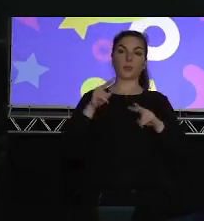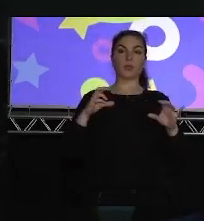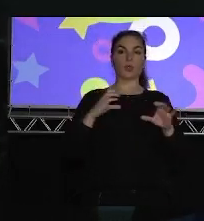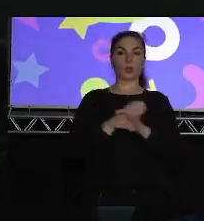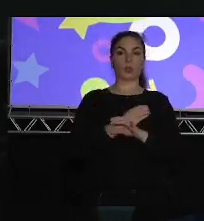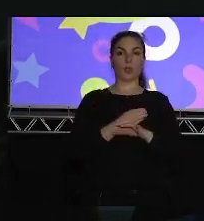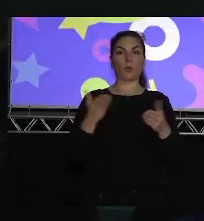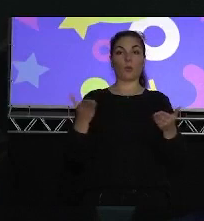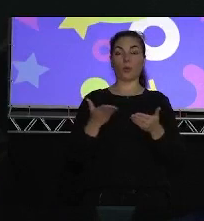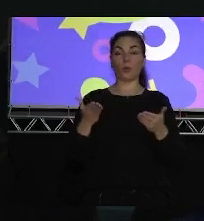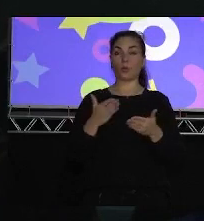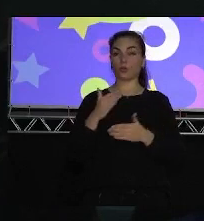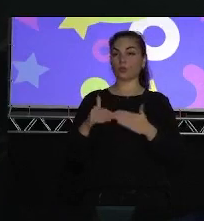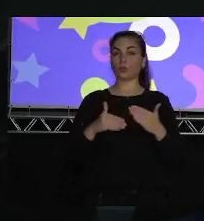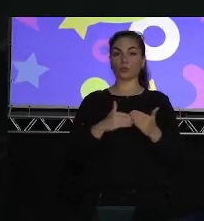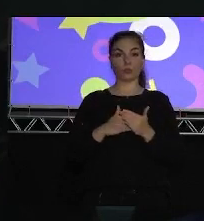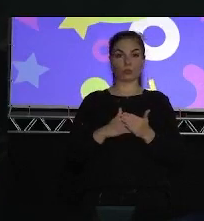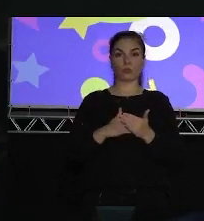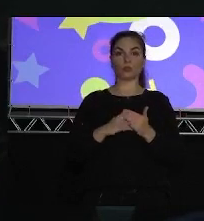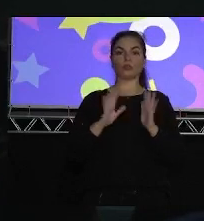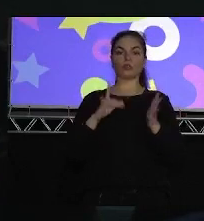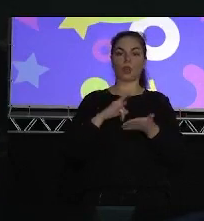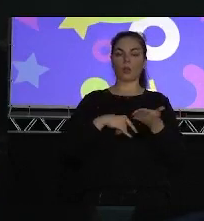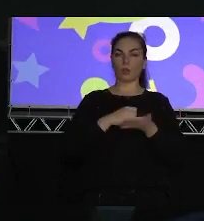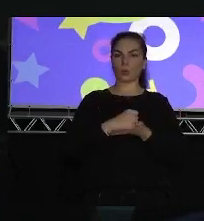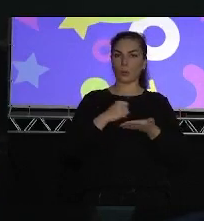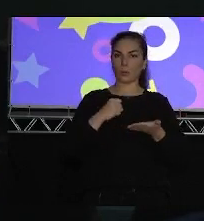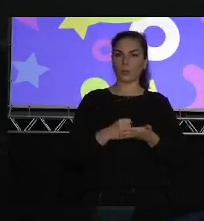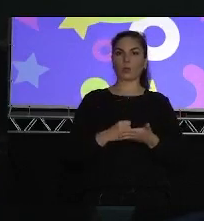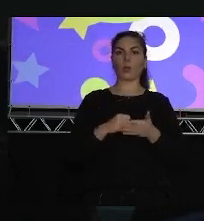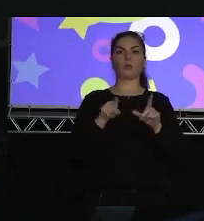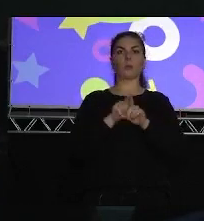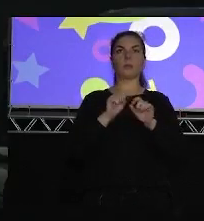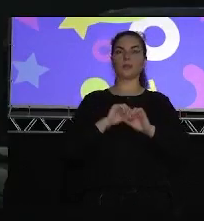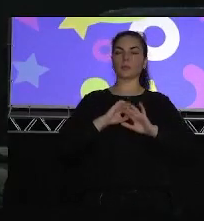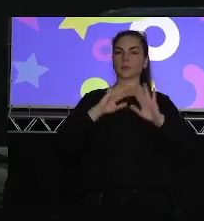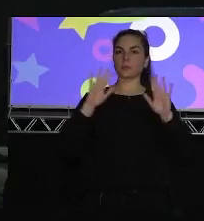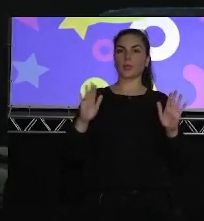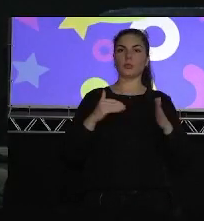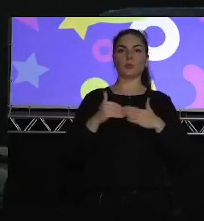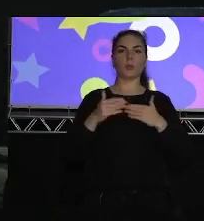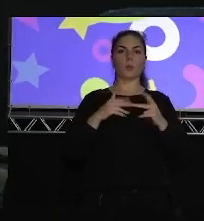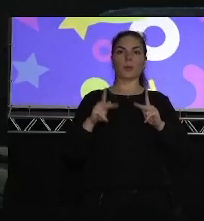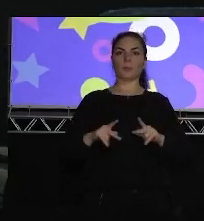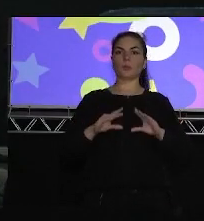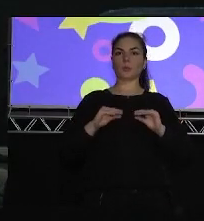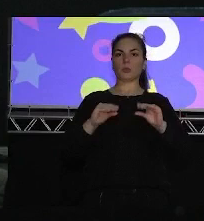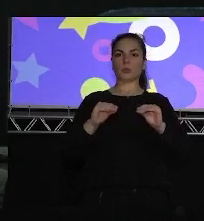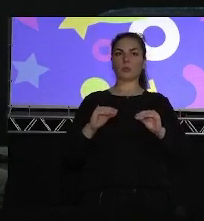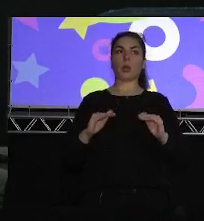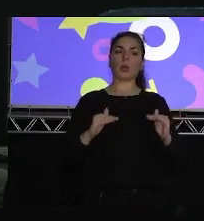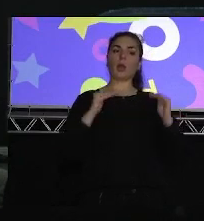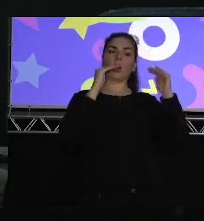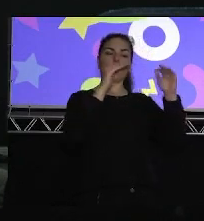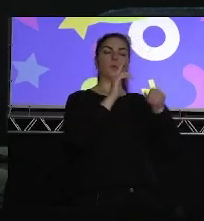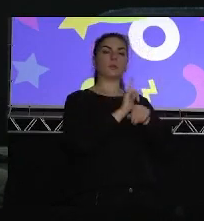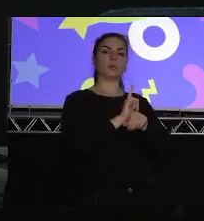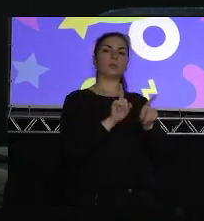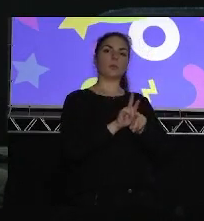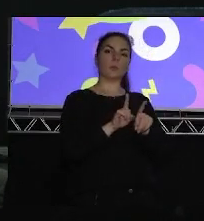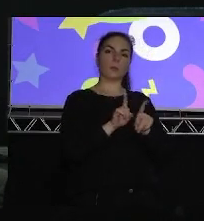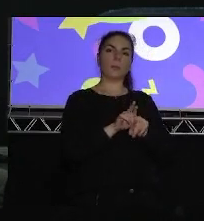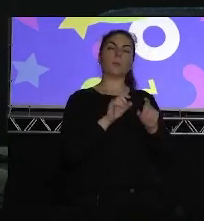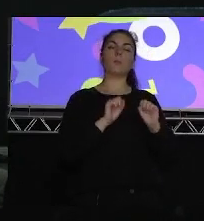Hoje tudo está documentado e comunicado e transparente para qualquer pessoa acessar, inclusive a alta gestão. Ela pode ver